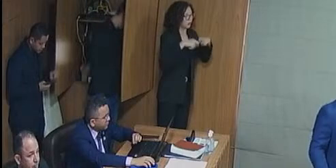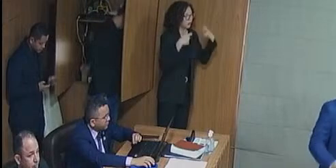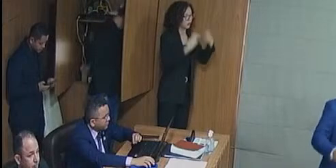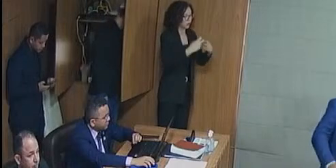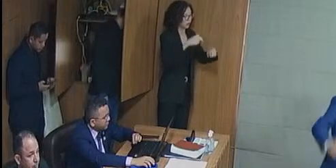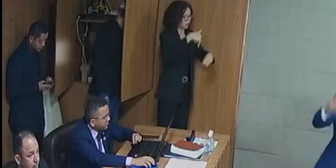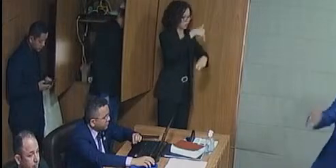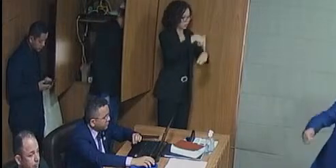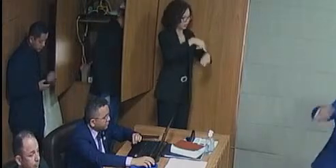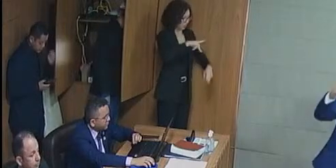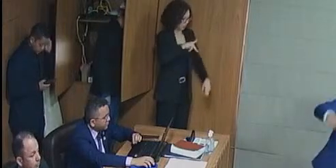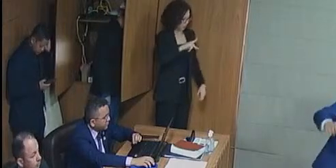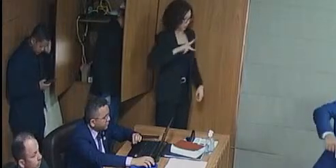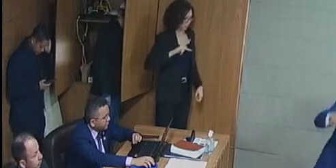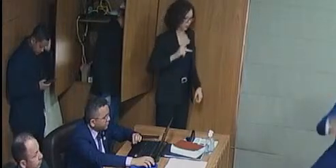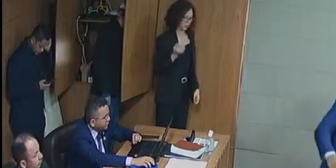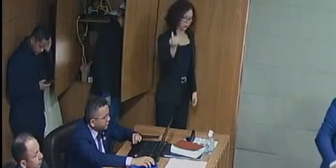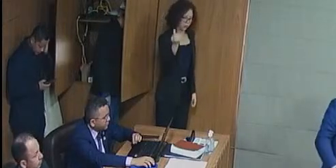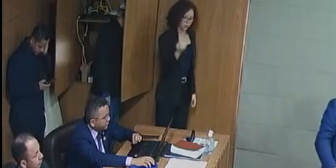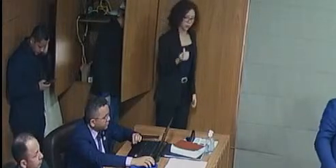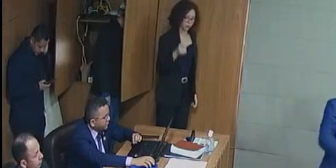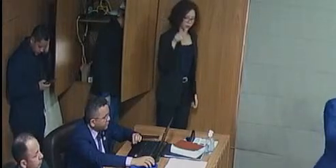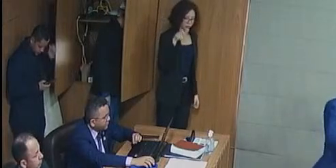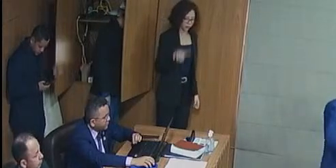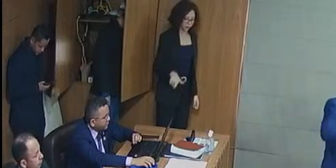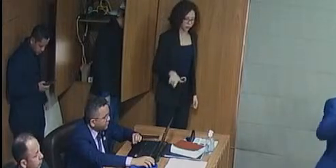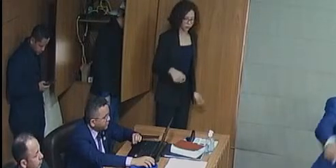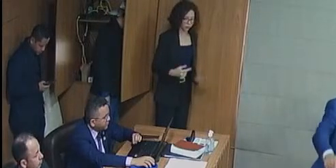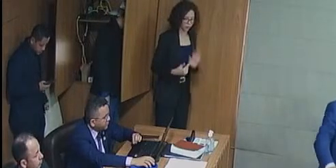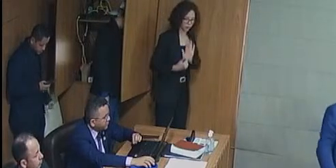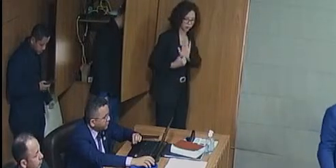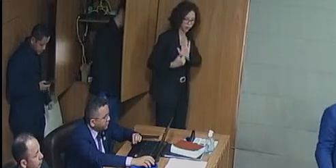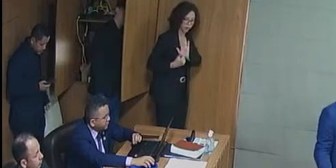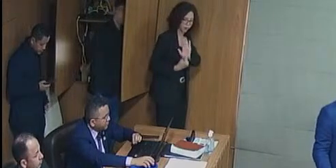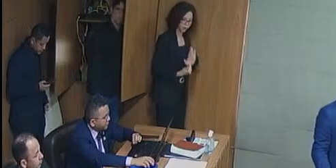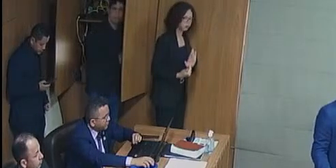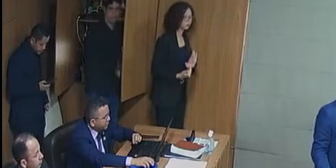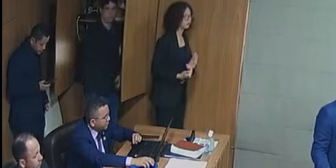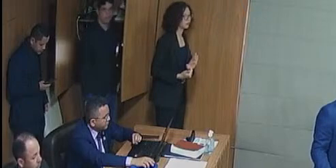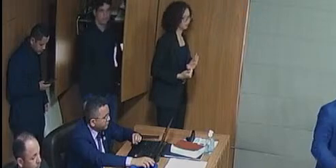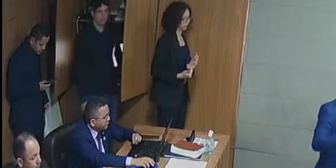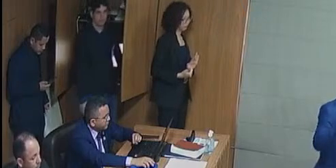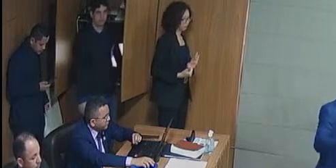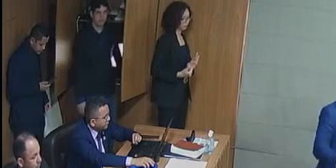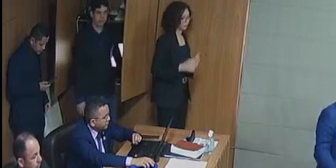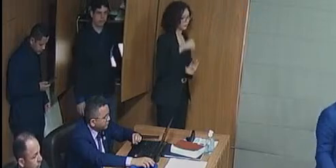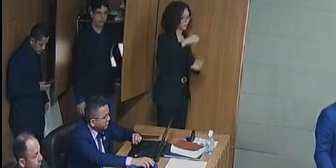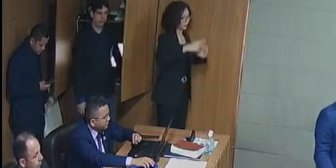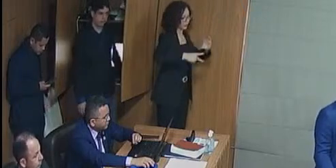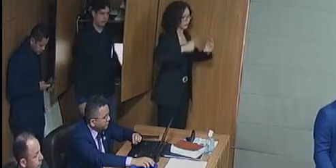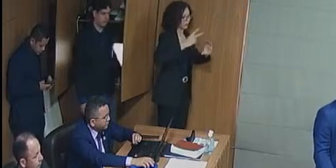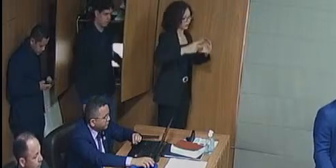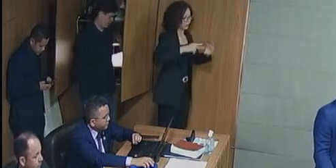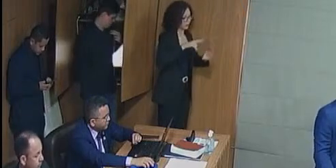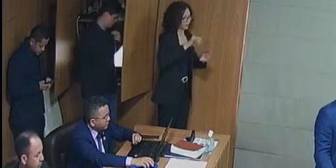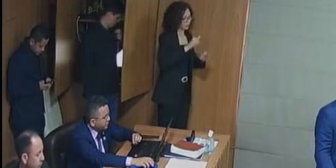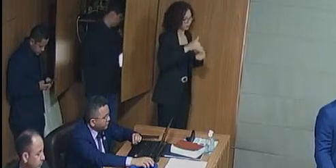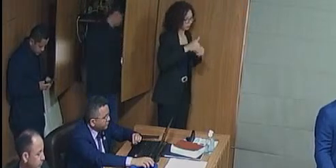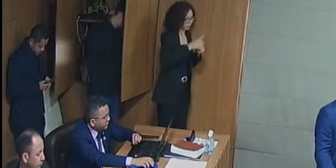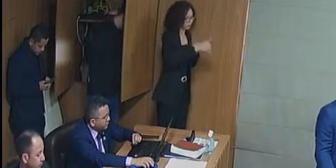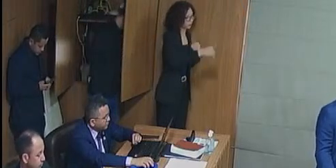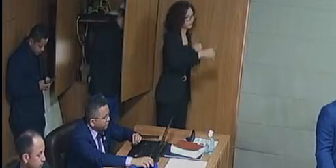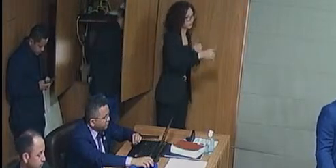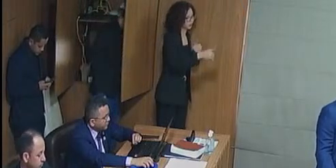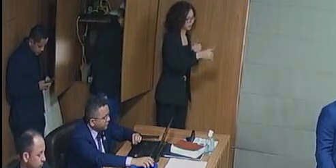ministério públic e trazer el baa trazer ele este cenário esta casa será e continuará